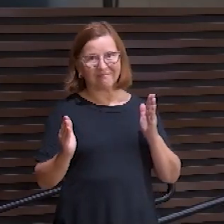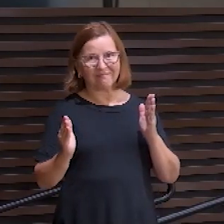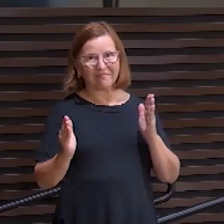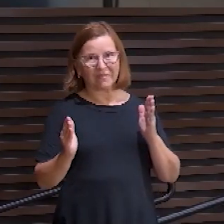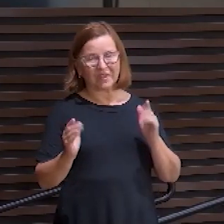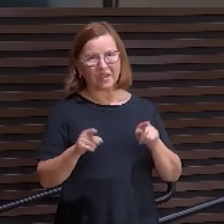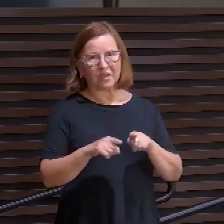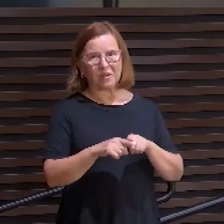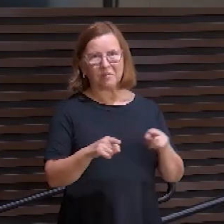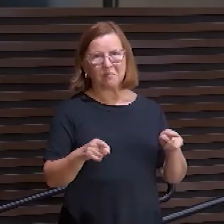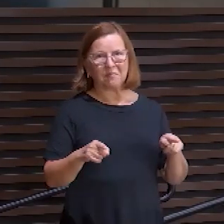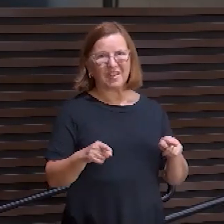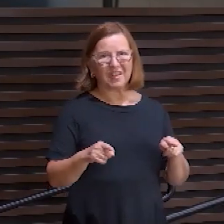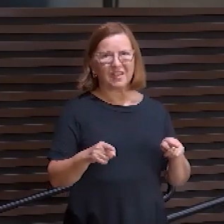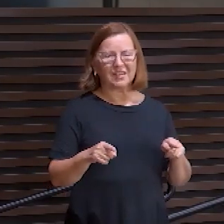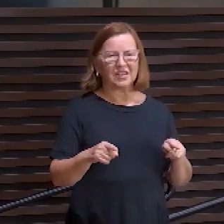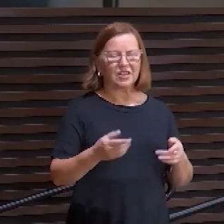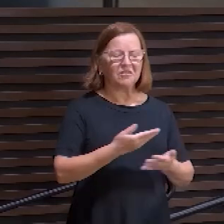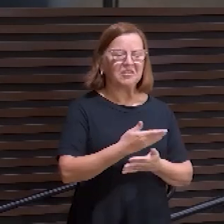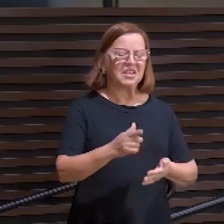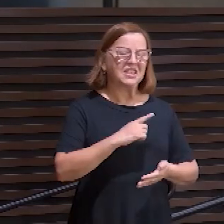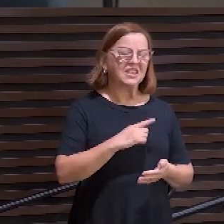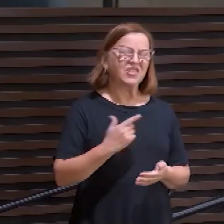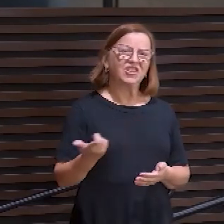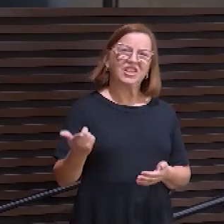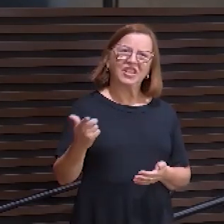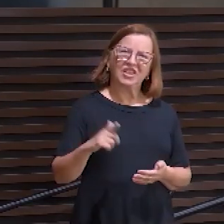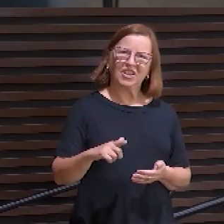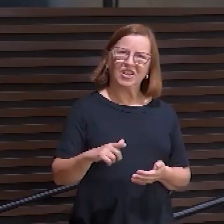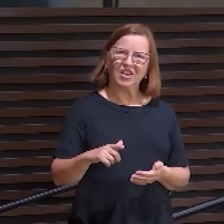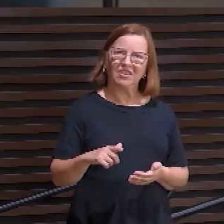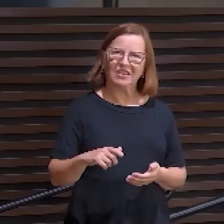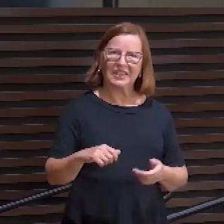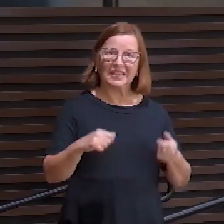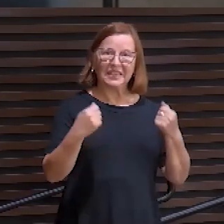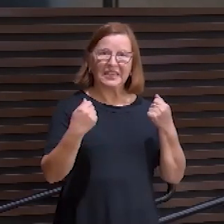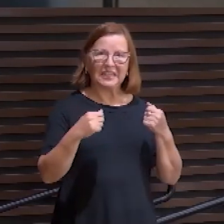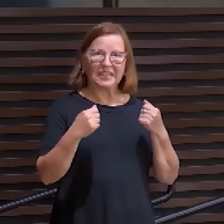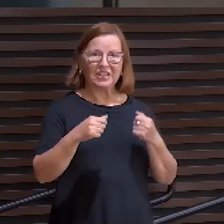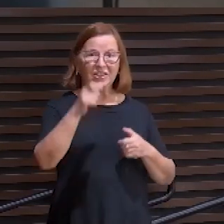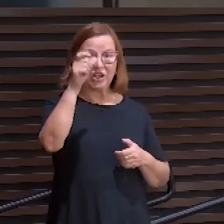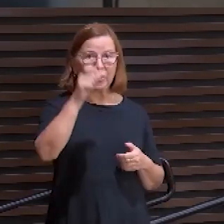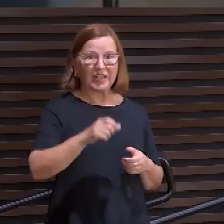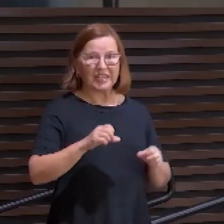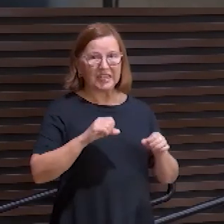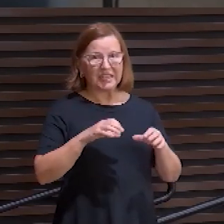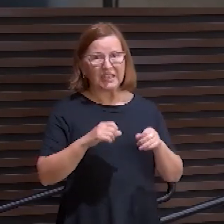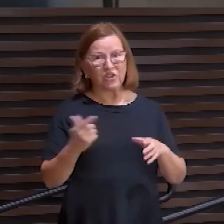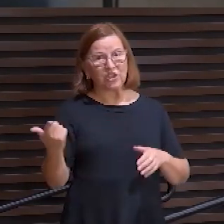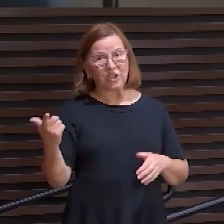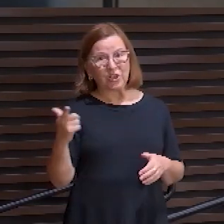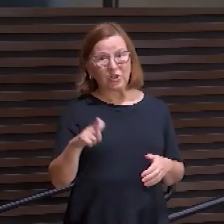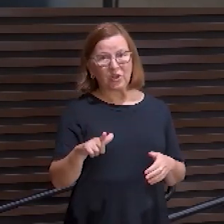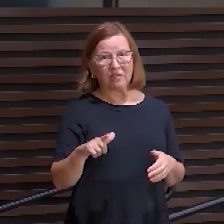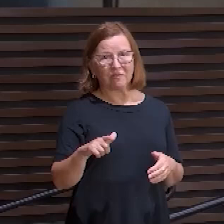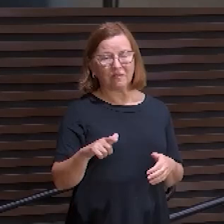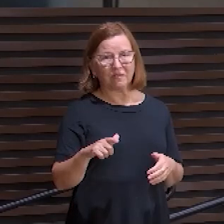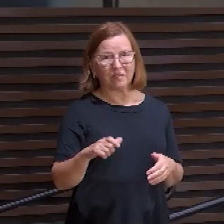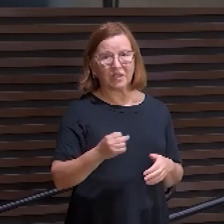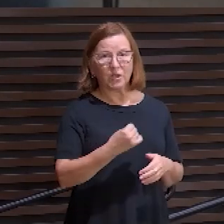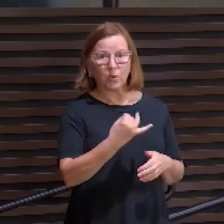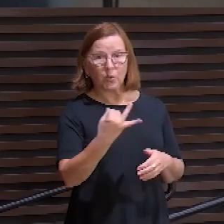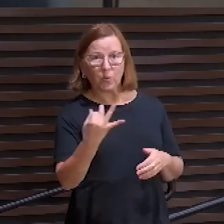tendes novamente necessidade de alguém que vos ensine de novo quais são